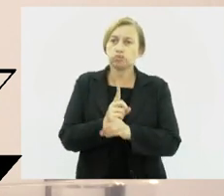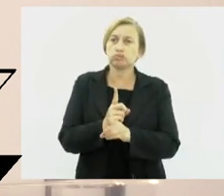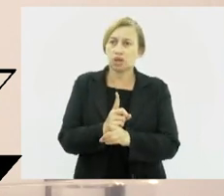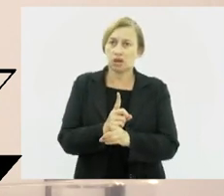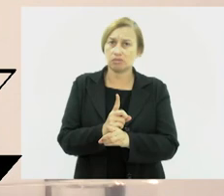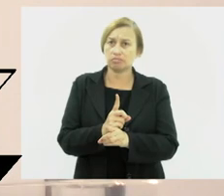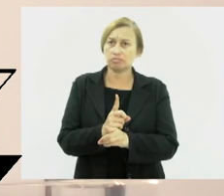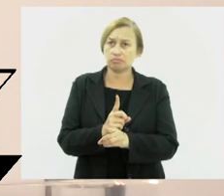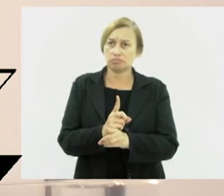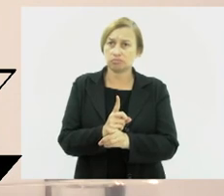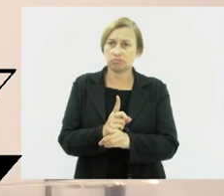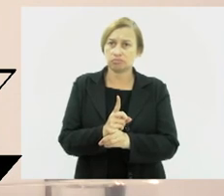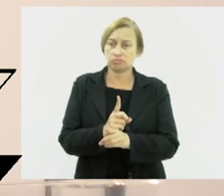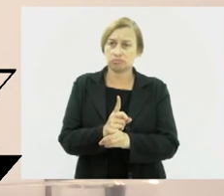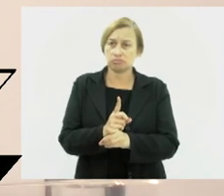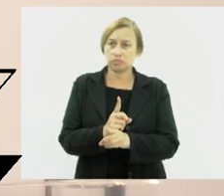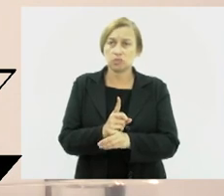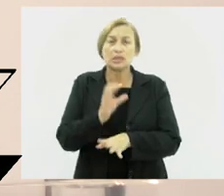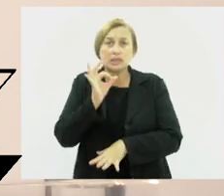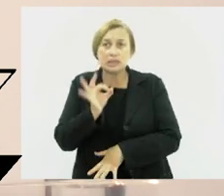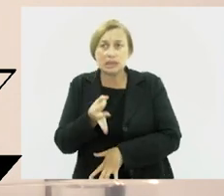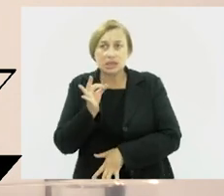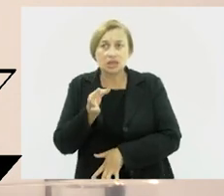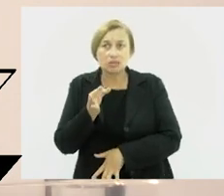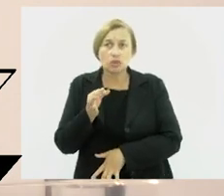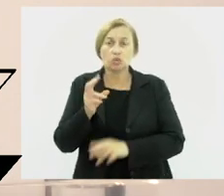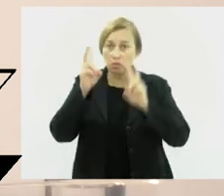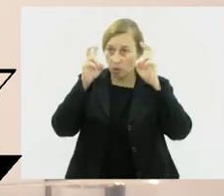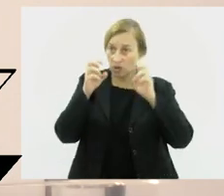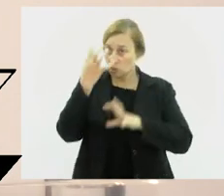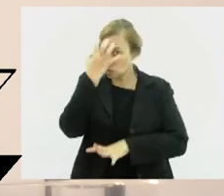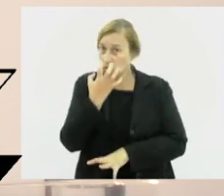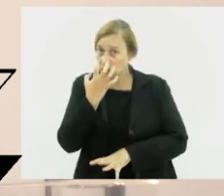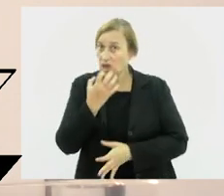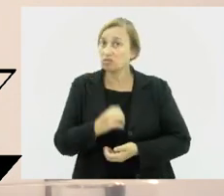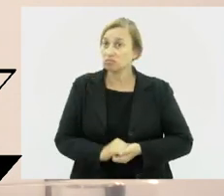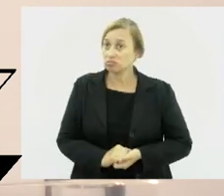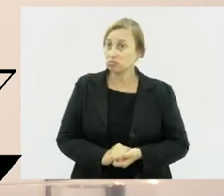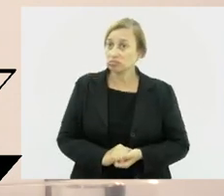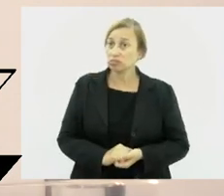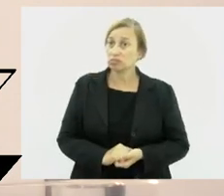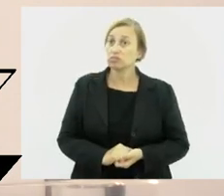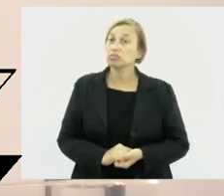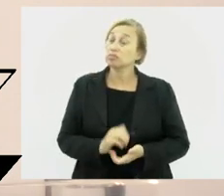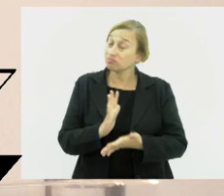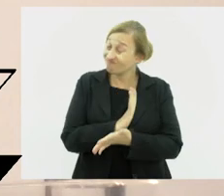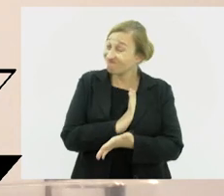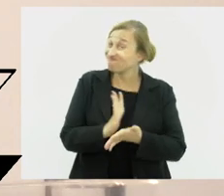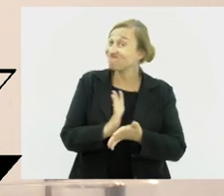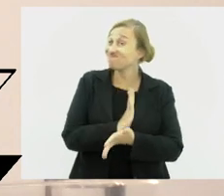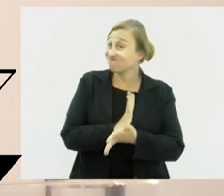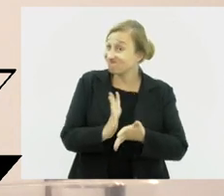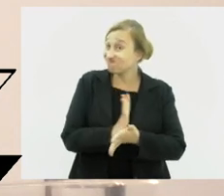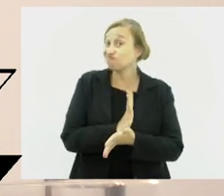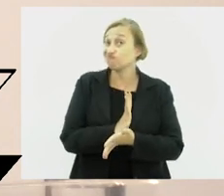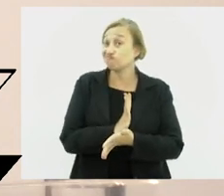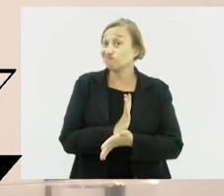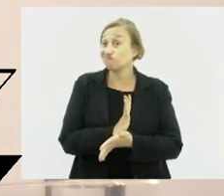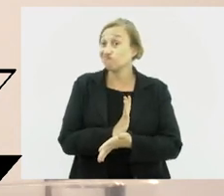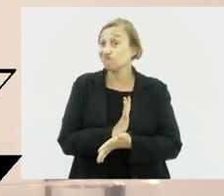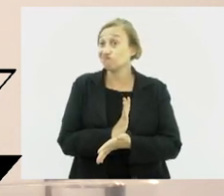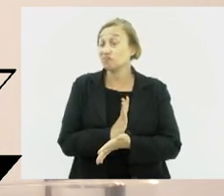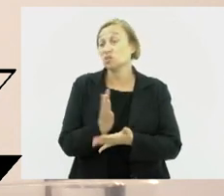solução definitiva para um assunto tão sério que é essa questão que muitas das vezes